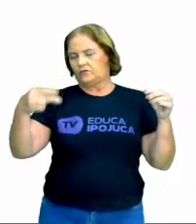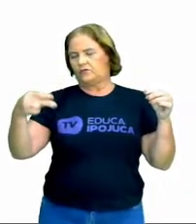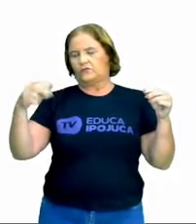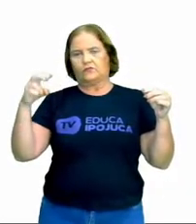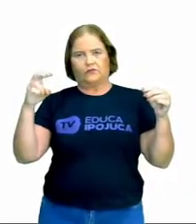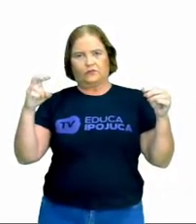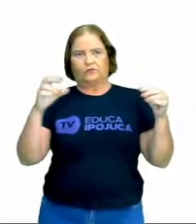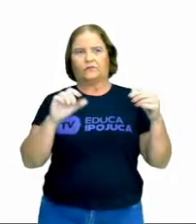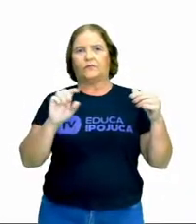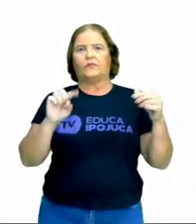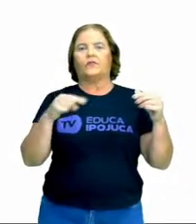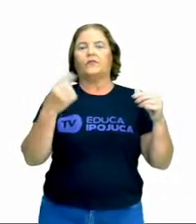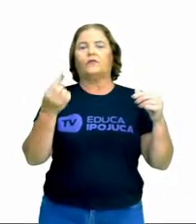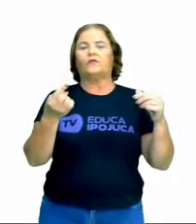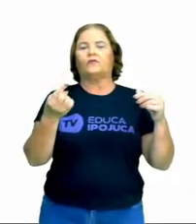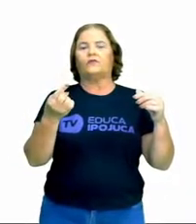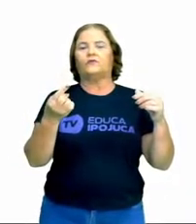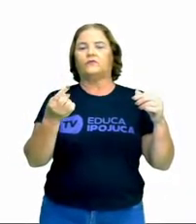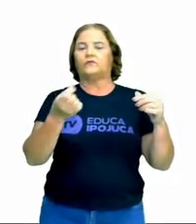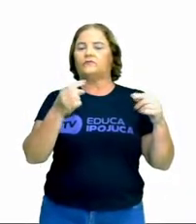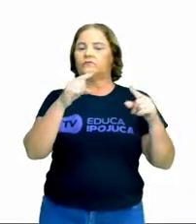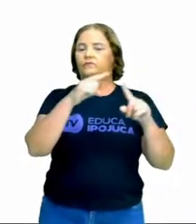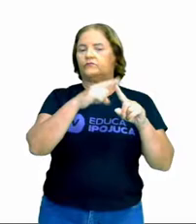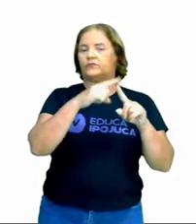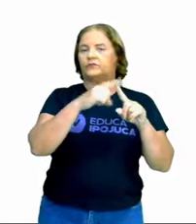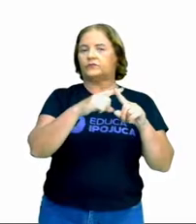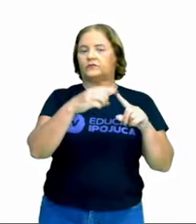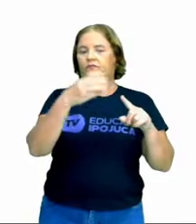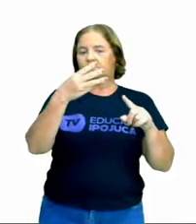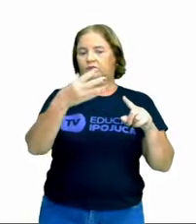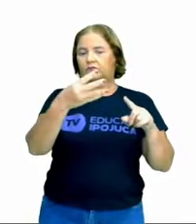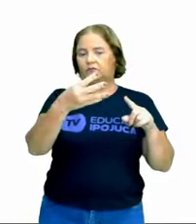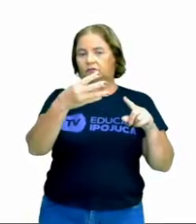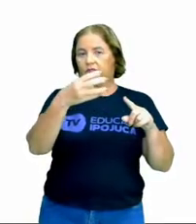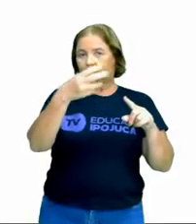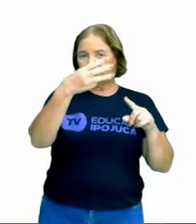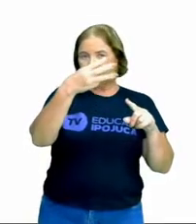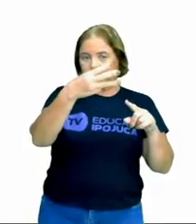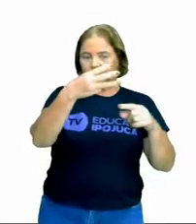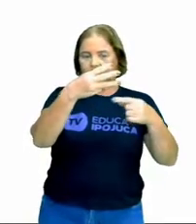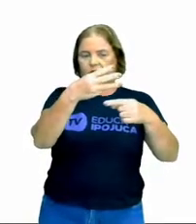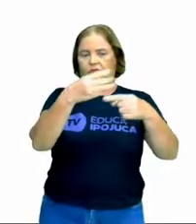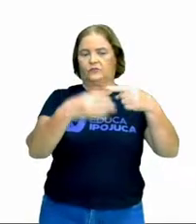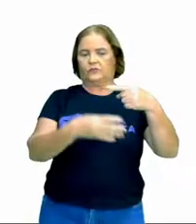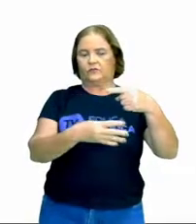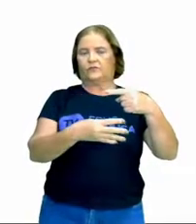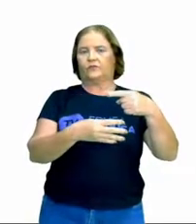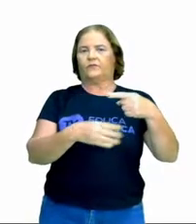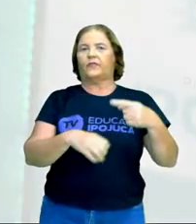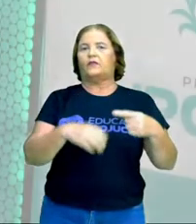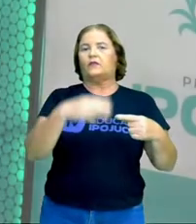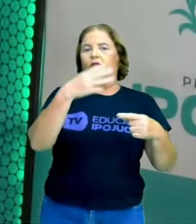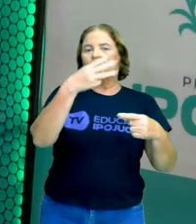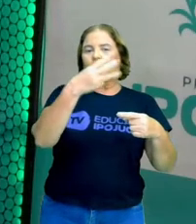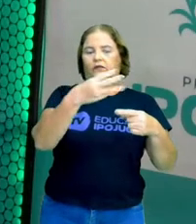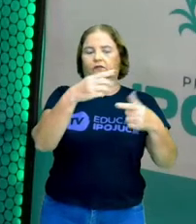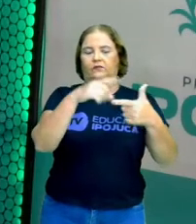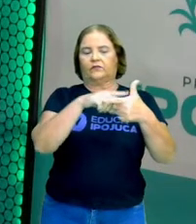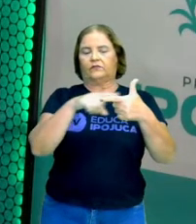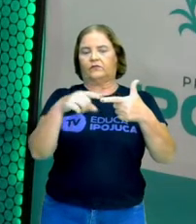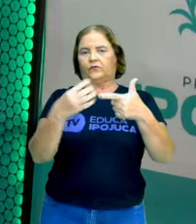E o outro número é um número positivo, 3 quartos. Então, ficará 3 dividido por 4